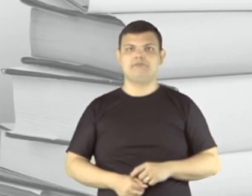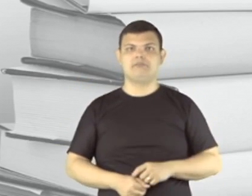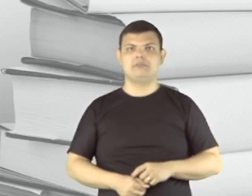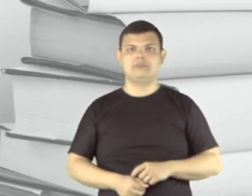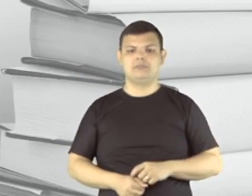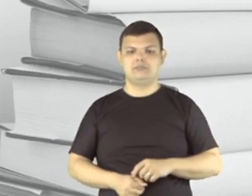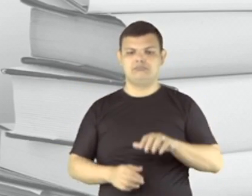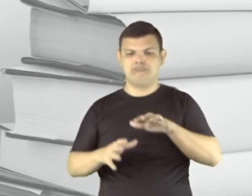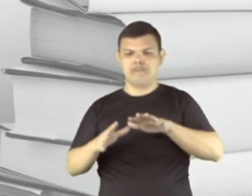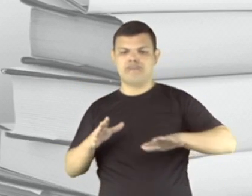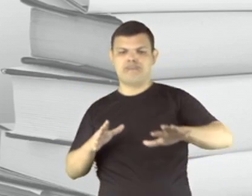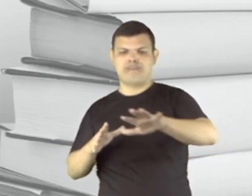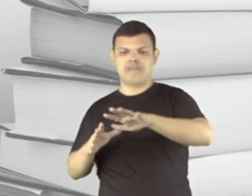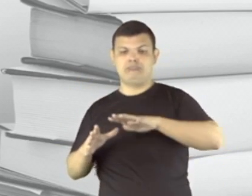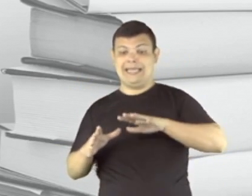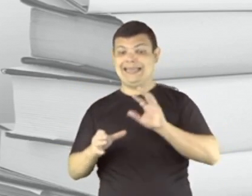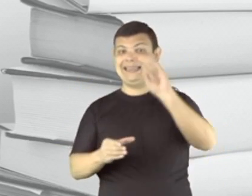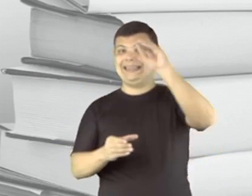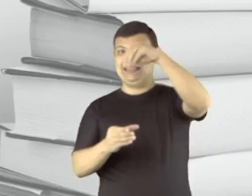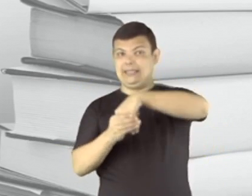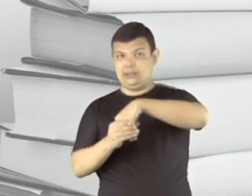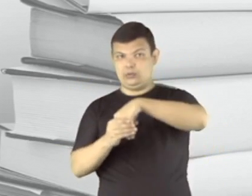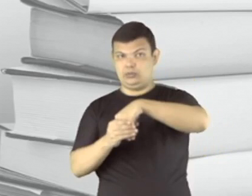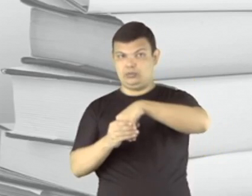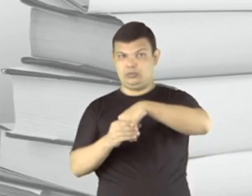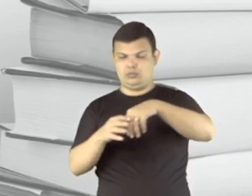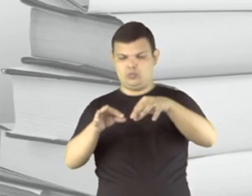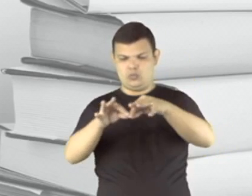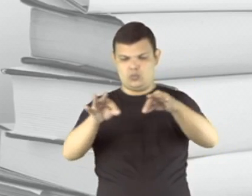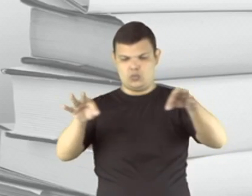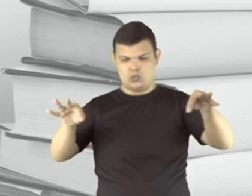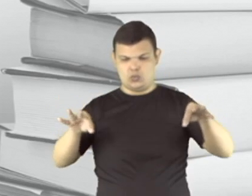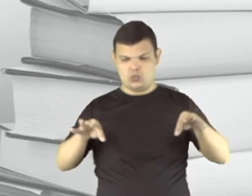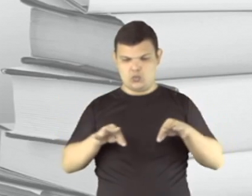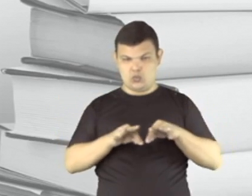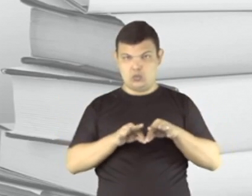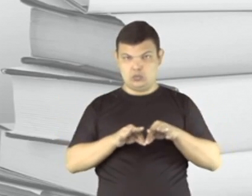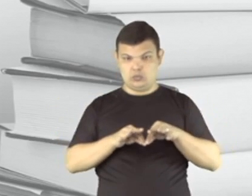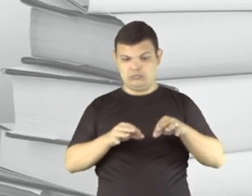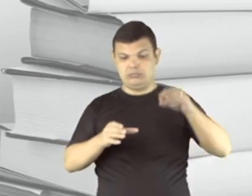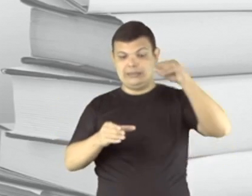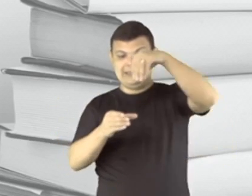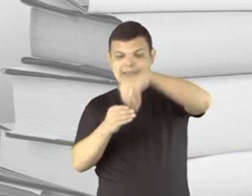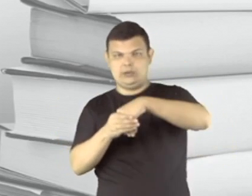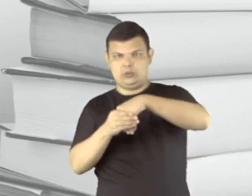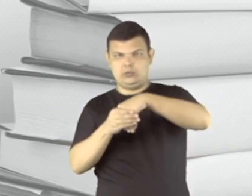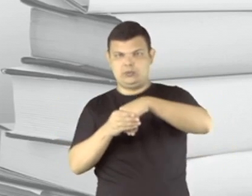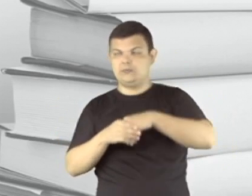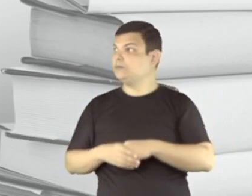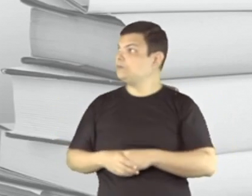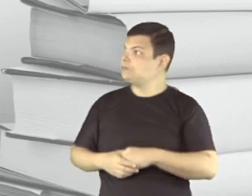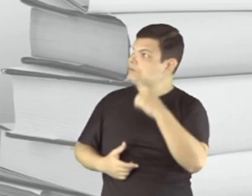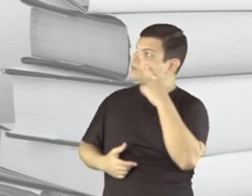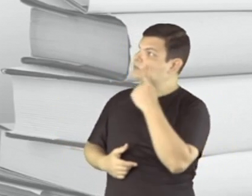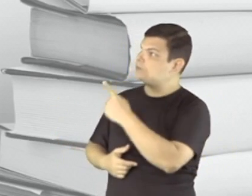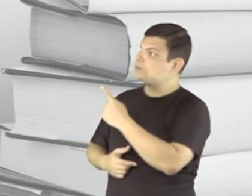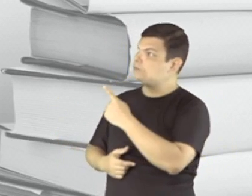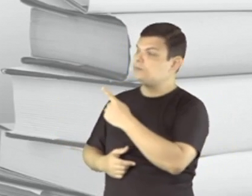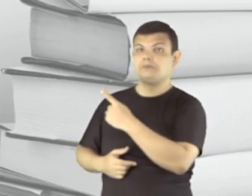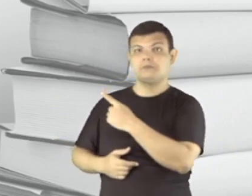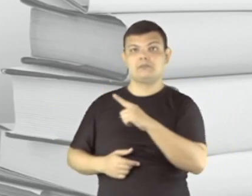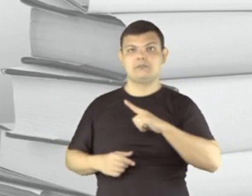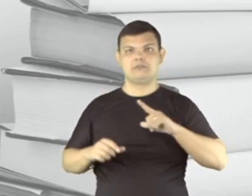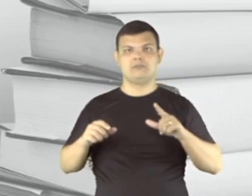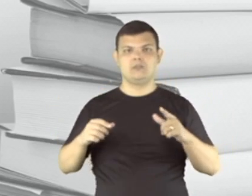a área é o que está dentro do contorno. Vamos ver aqui, ó. Mais uma vez, nós temos a